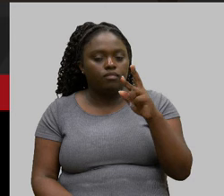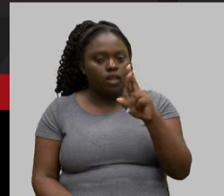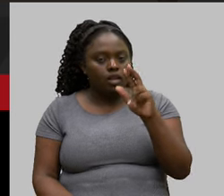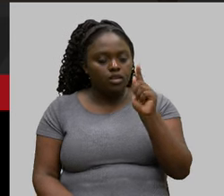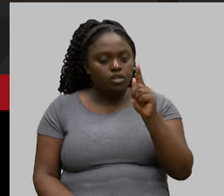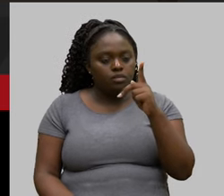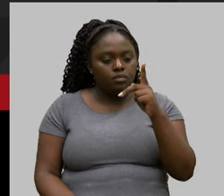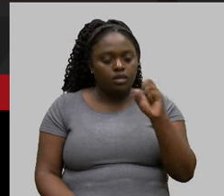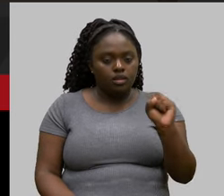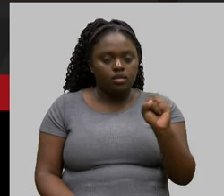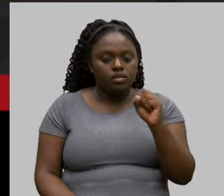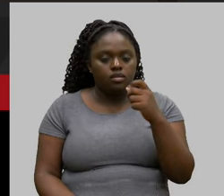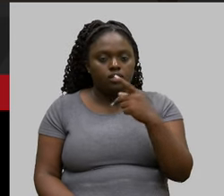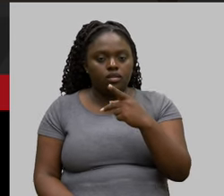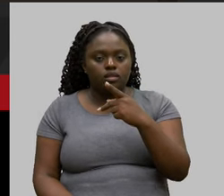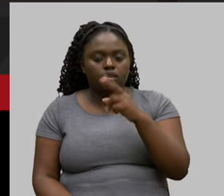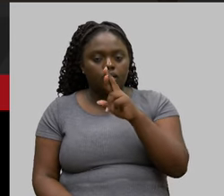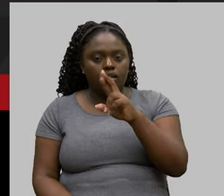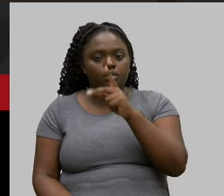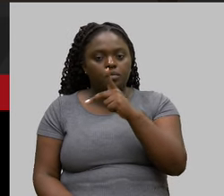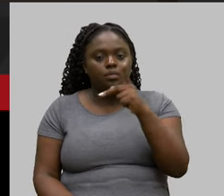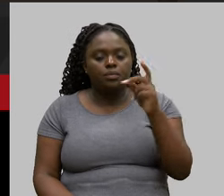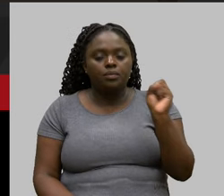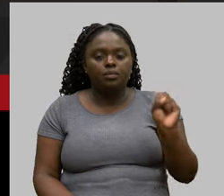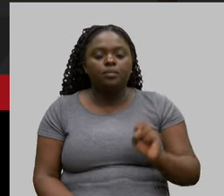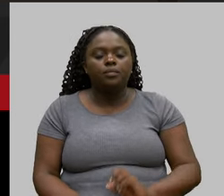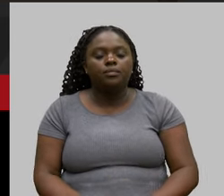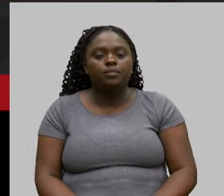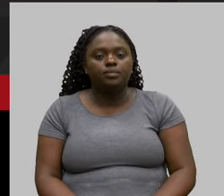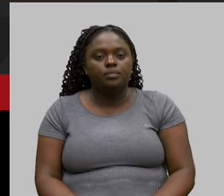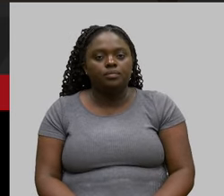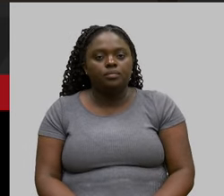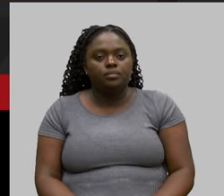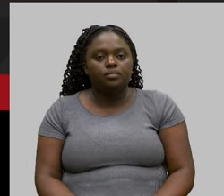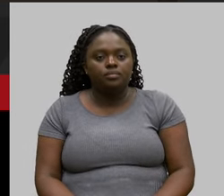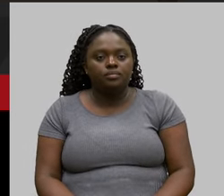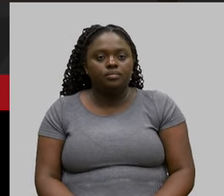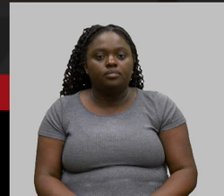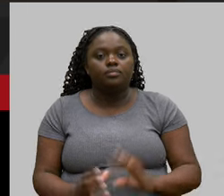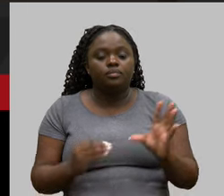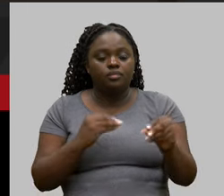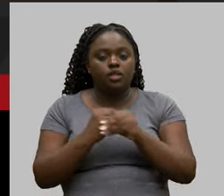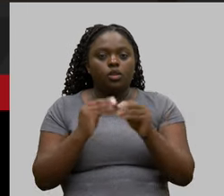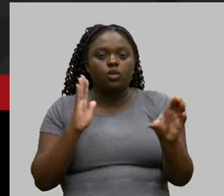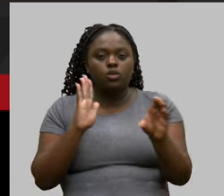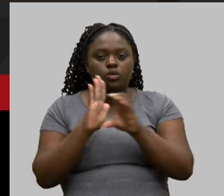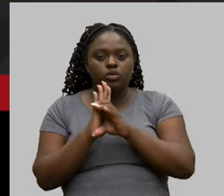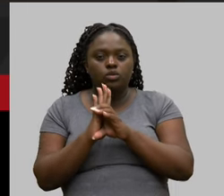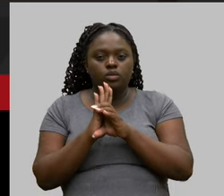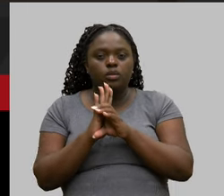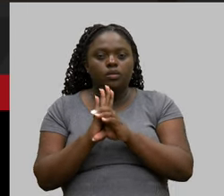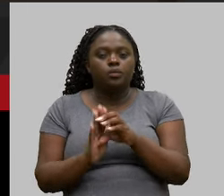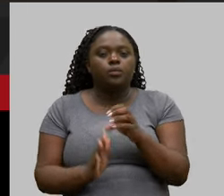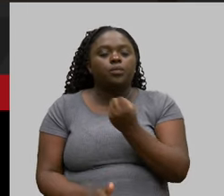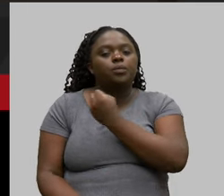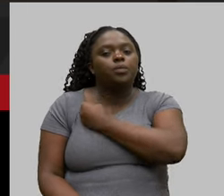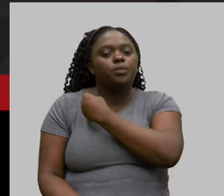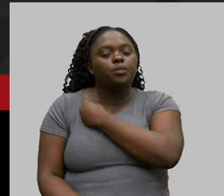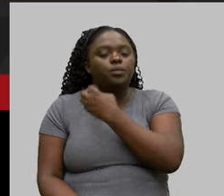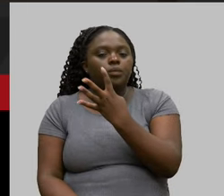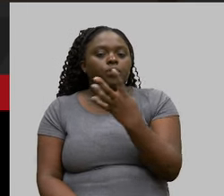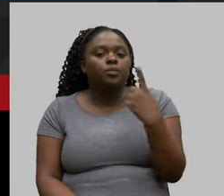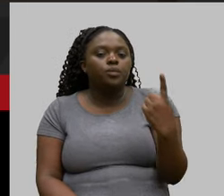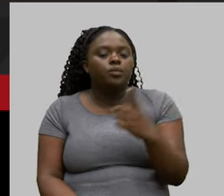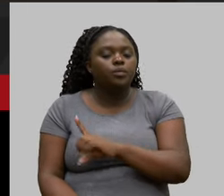rpps emenda constitucional número 41 eh de 16 de dezembro de